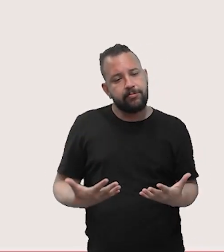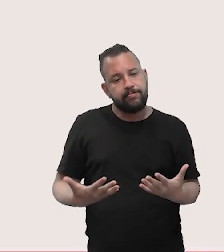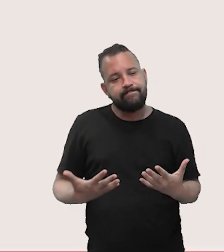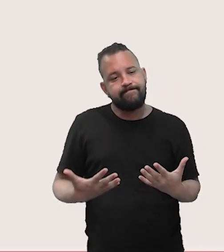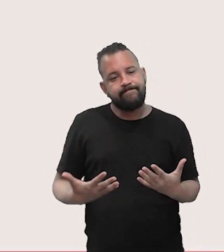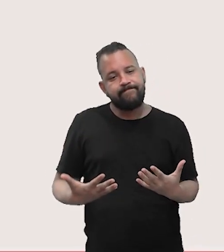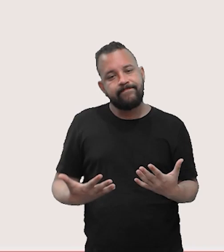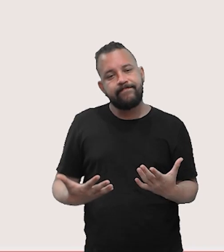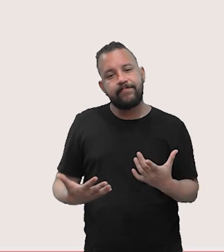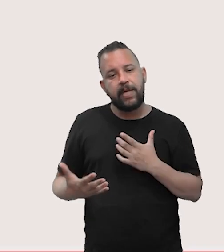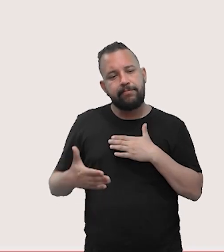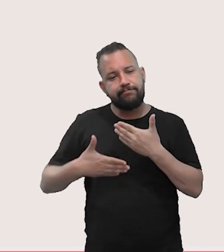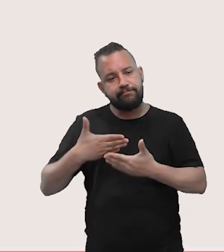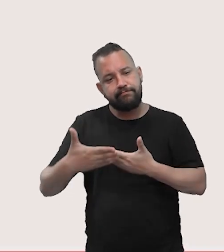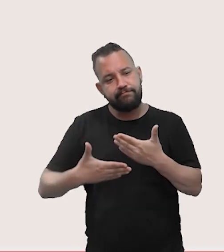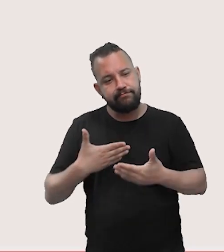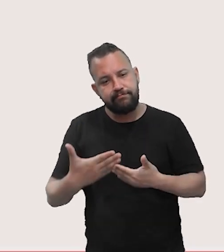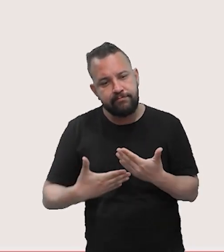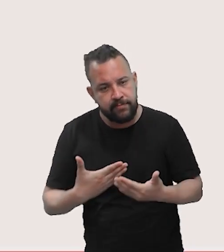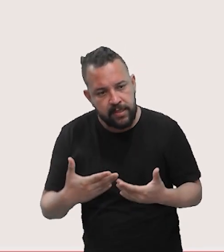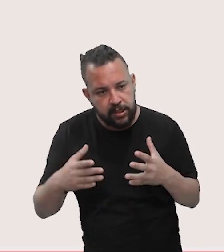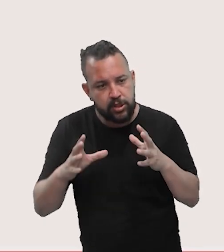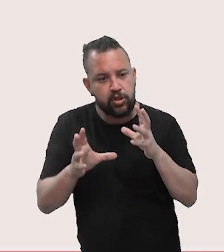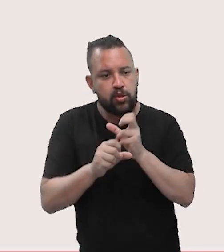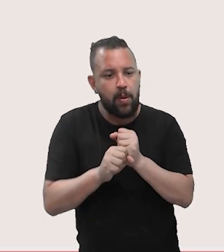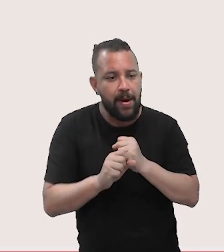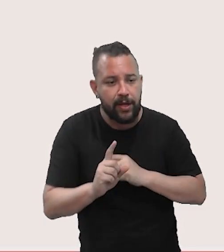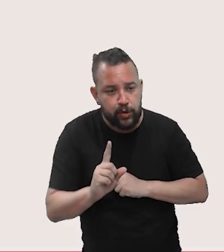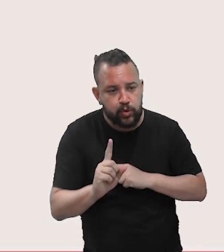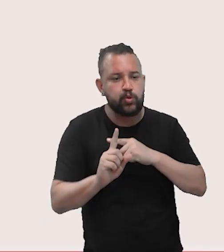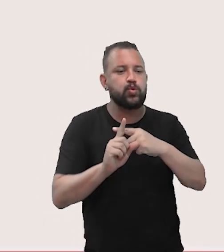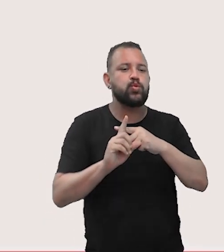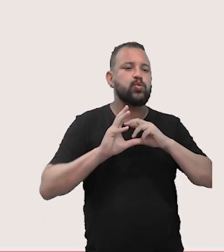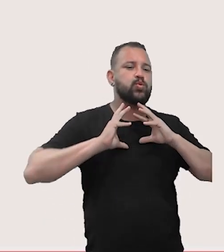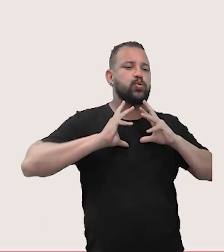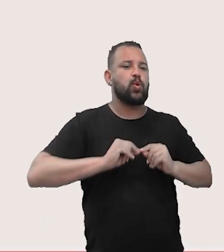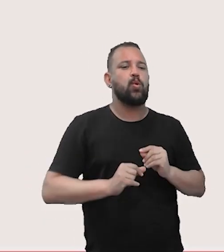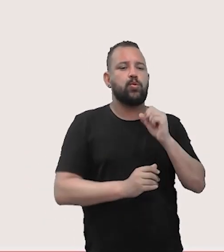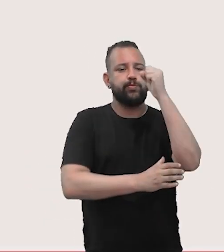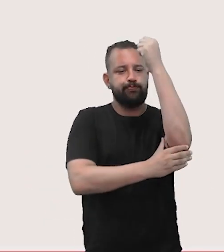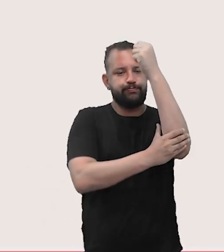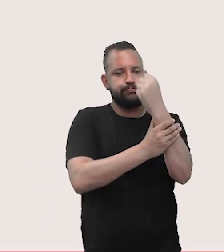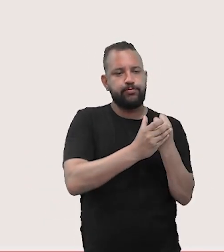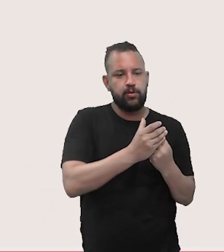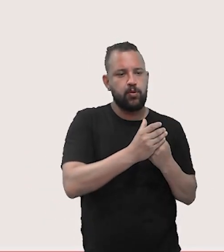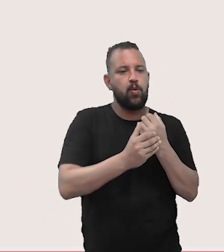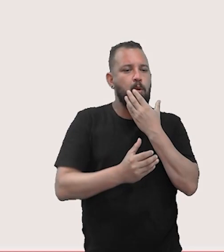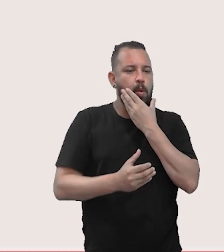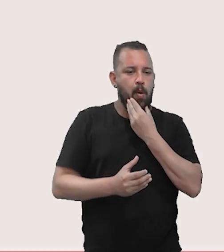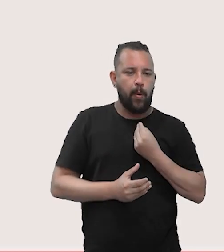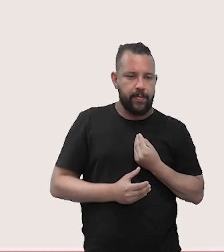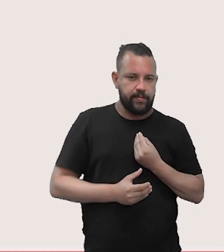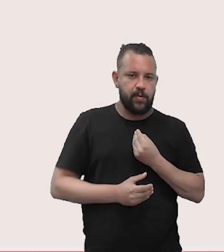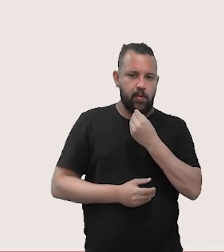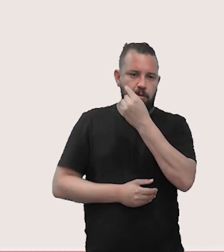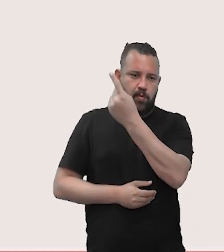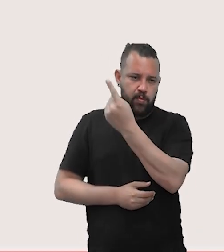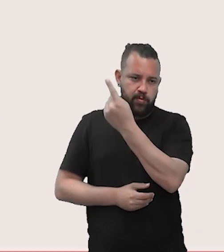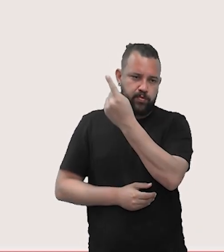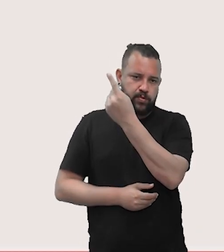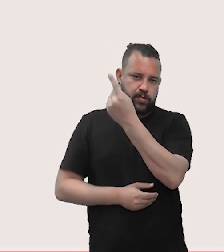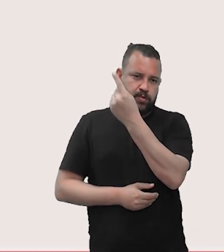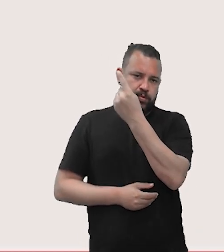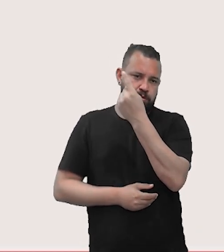que executar o seguinte: somar todos os pontos feitos pelo jogador 1 no